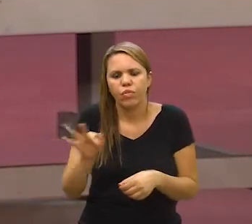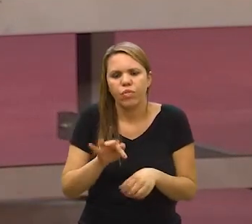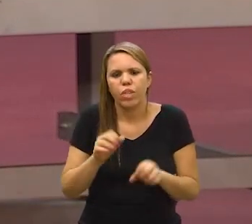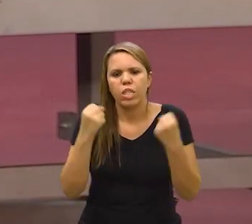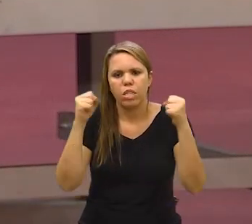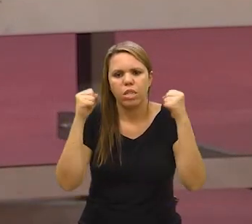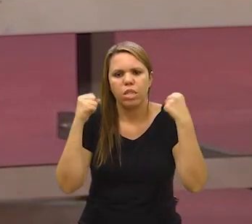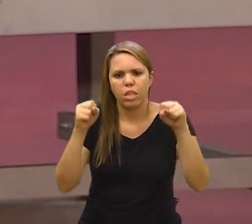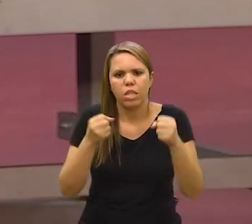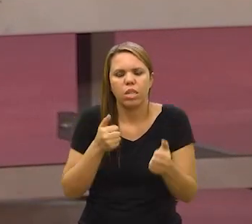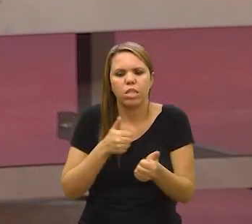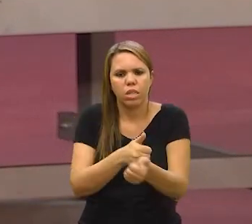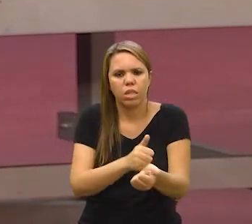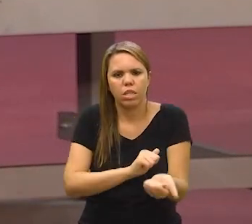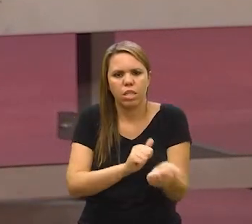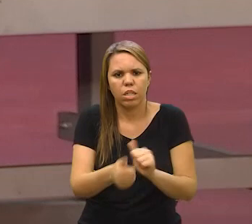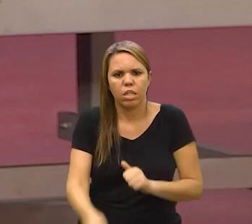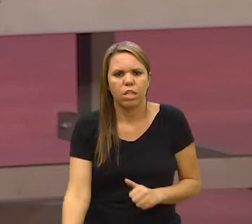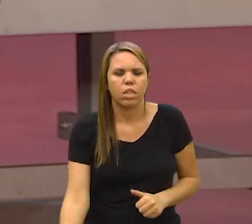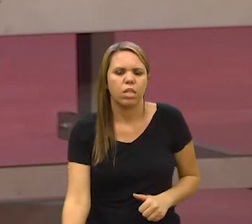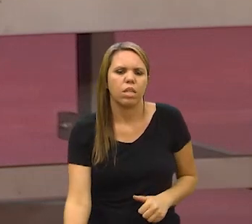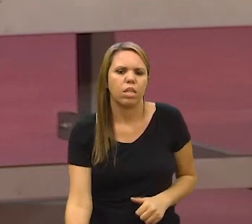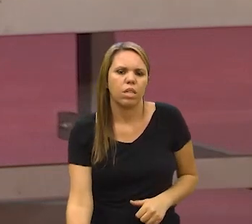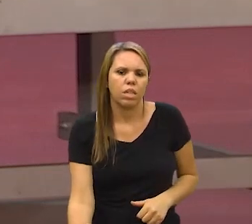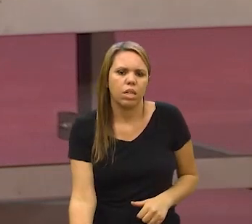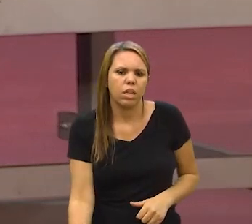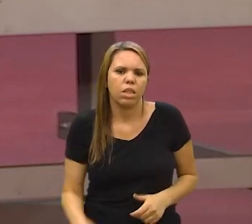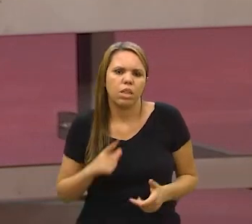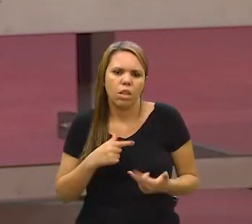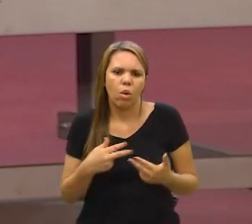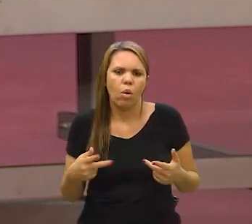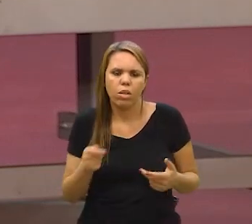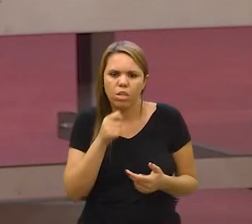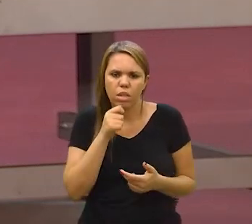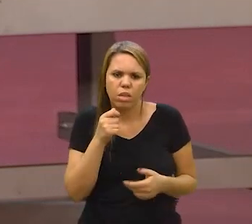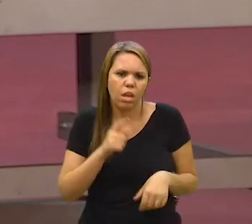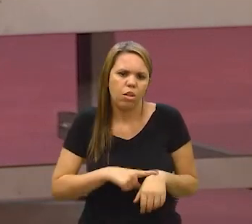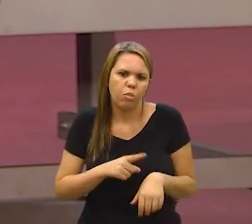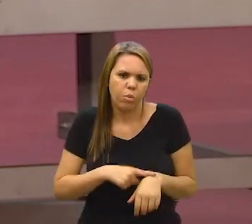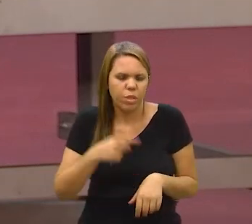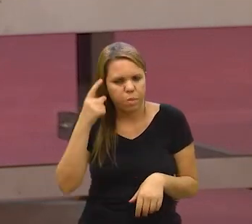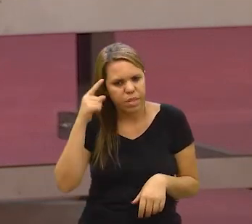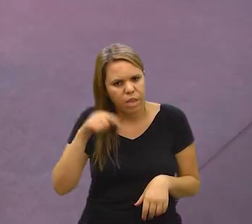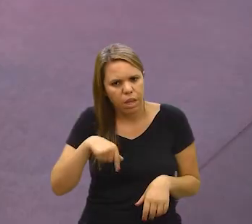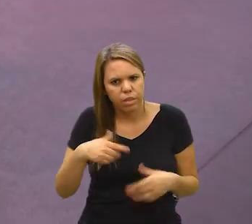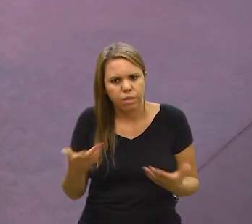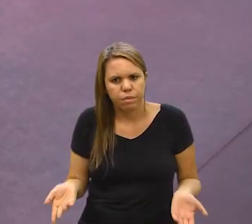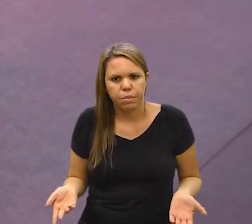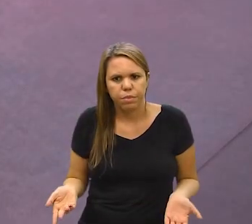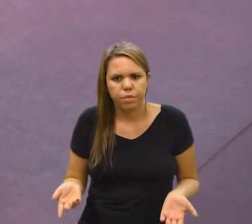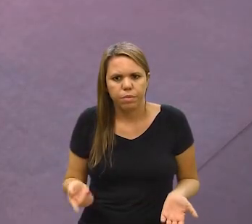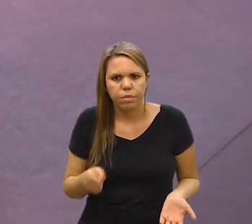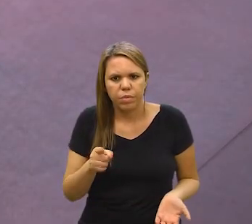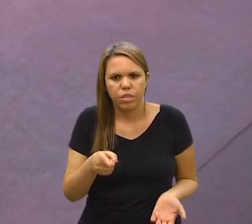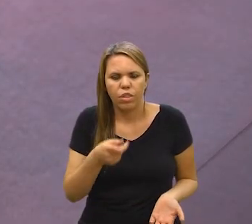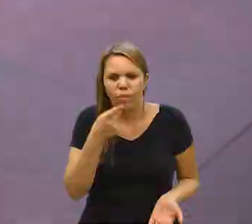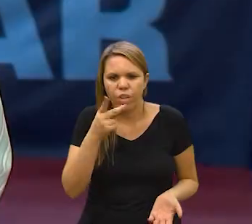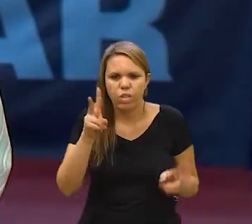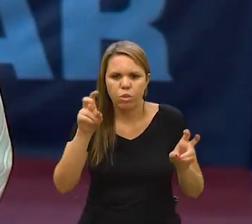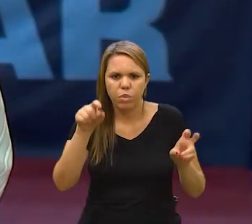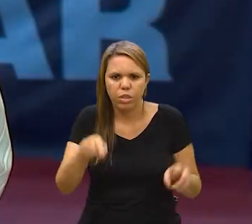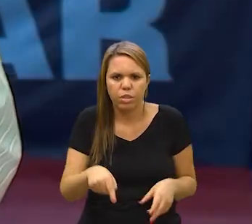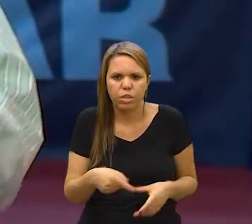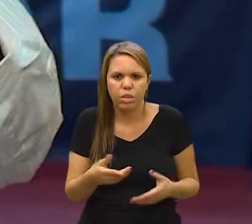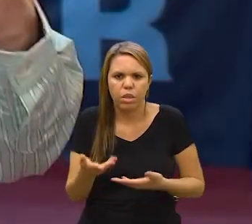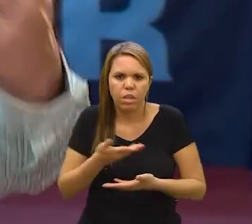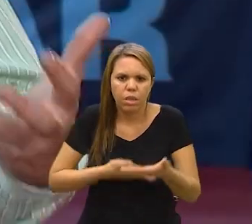educação física e vá seguir no esporte. Eu tenho algumas coisas em vistas, mas que não é o momento de eu pensar tanto nelas. Já que você citou sobre isso, como é que